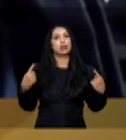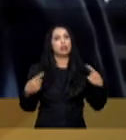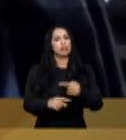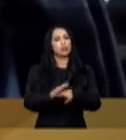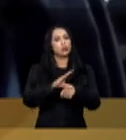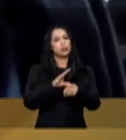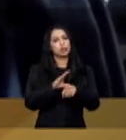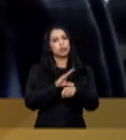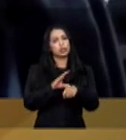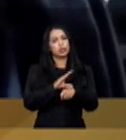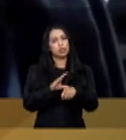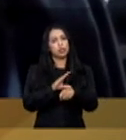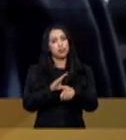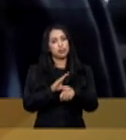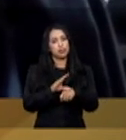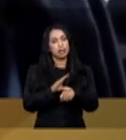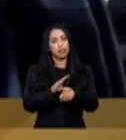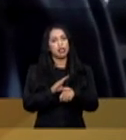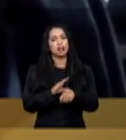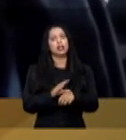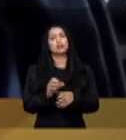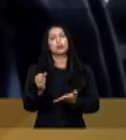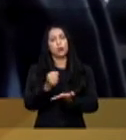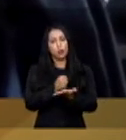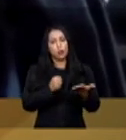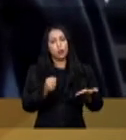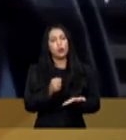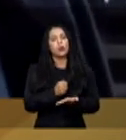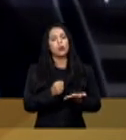mesmo do preceito primário,